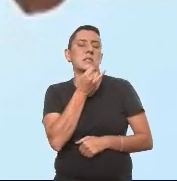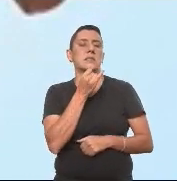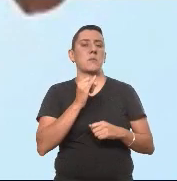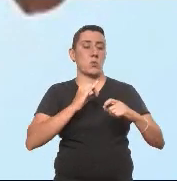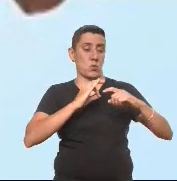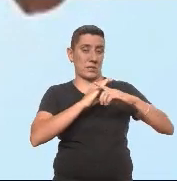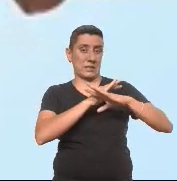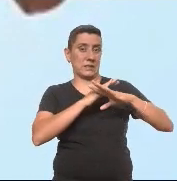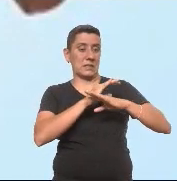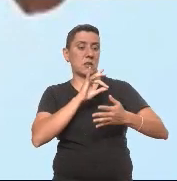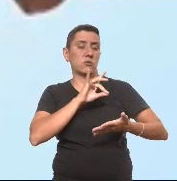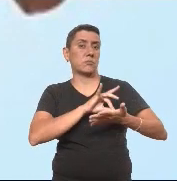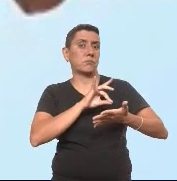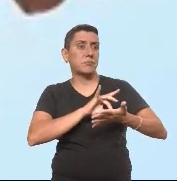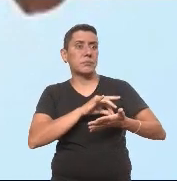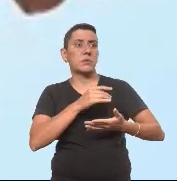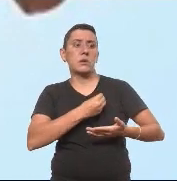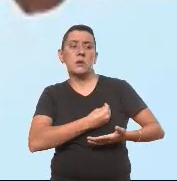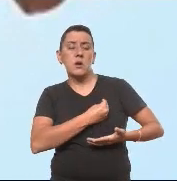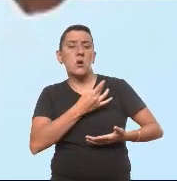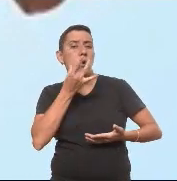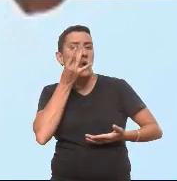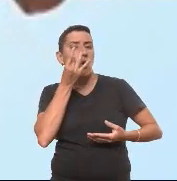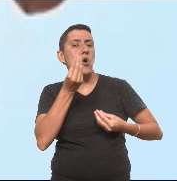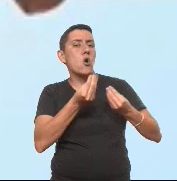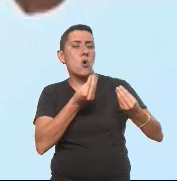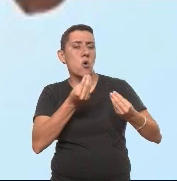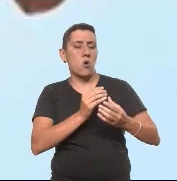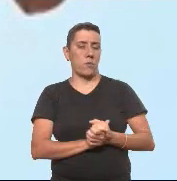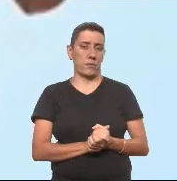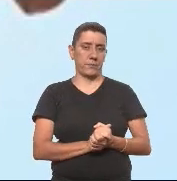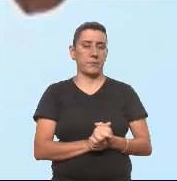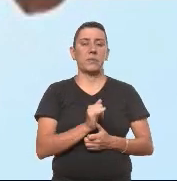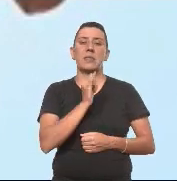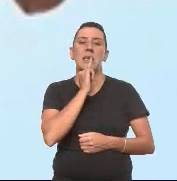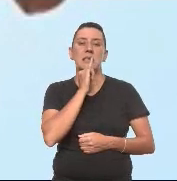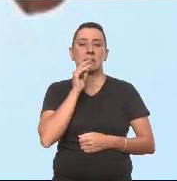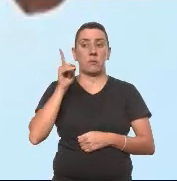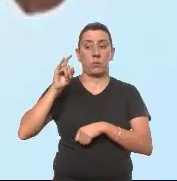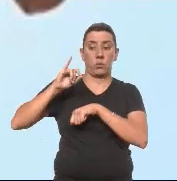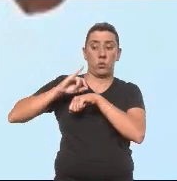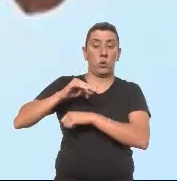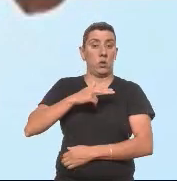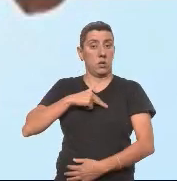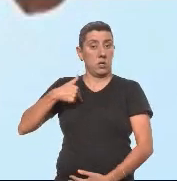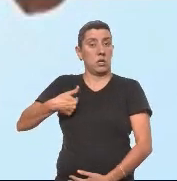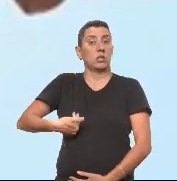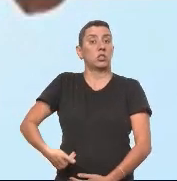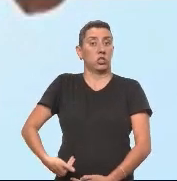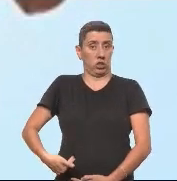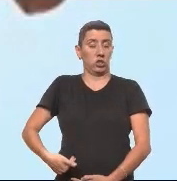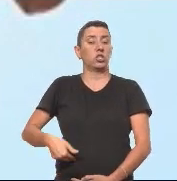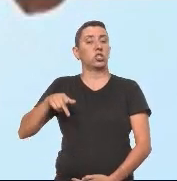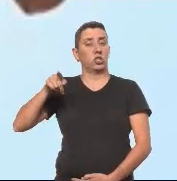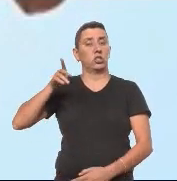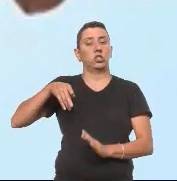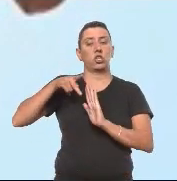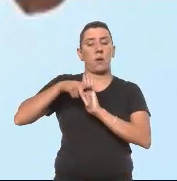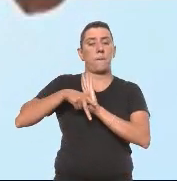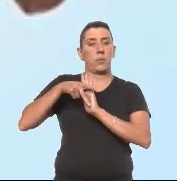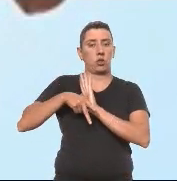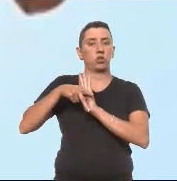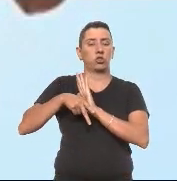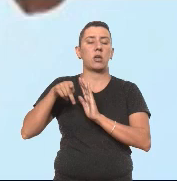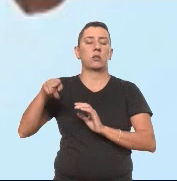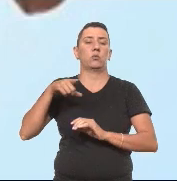o nosso primeiro exemplo é na parte de iluminação é uma cidade na china onde a gente teve um projeto com 40